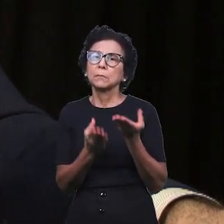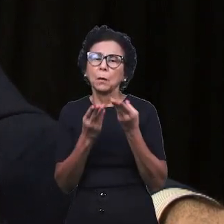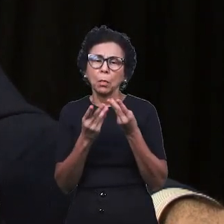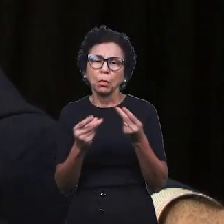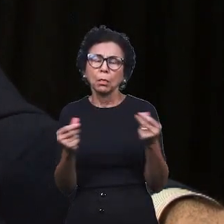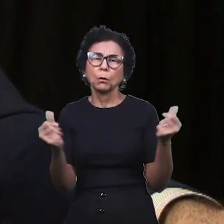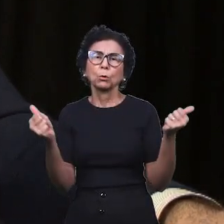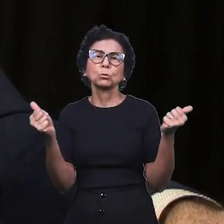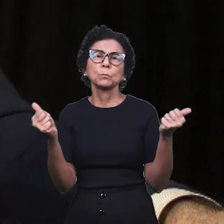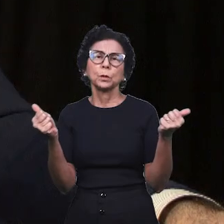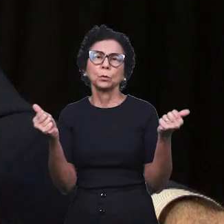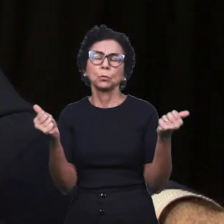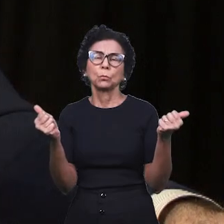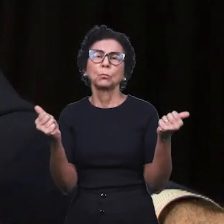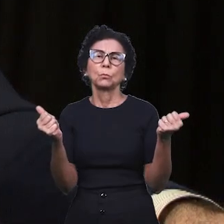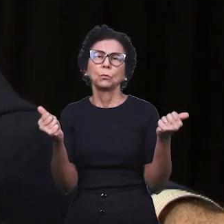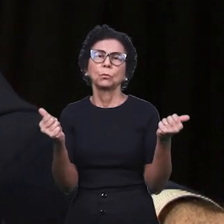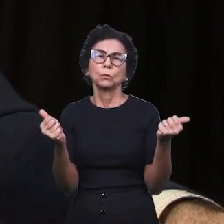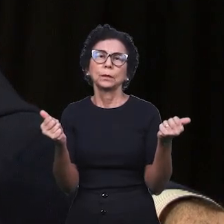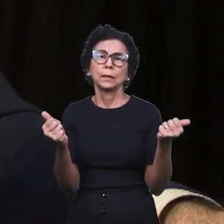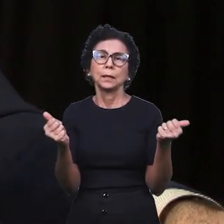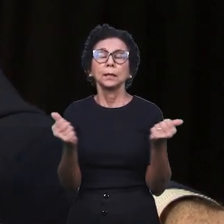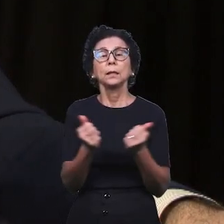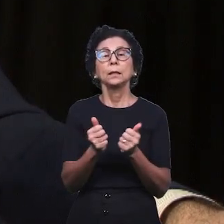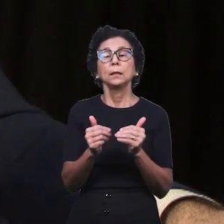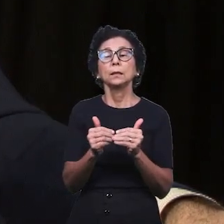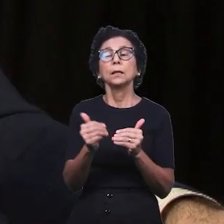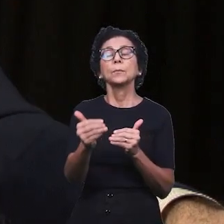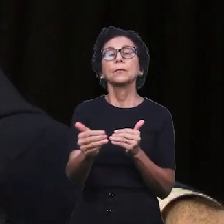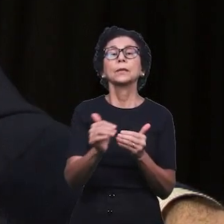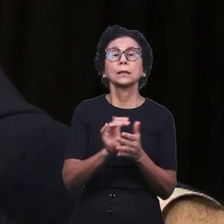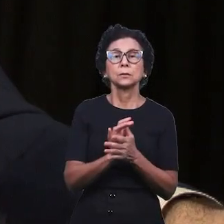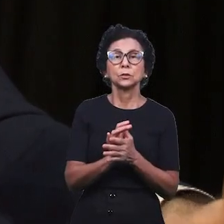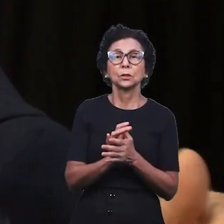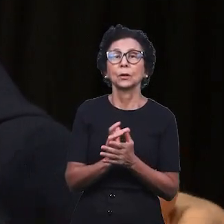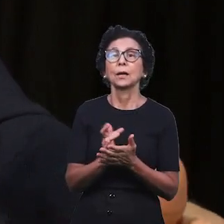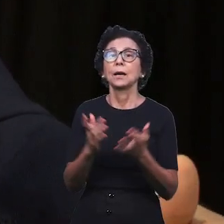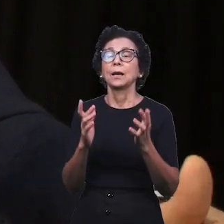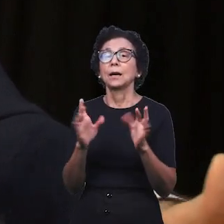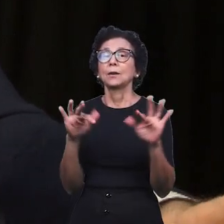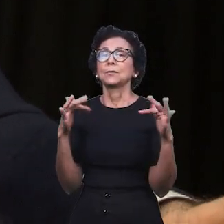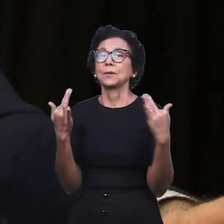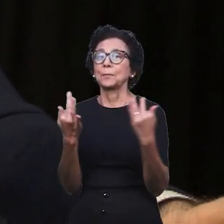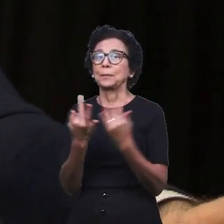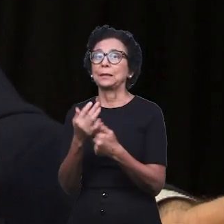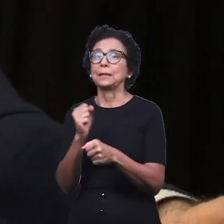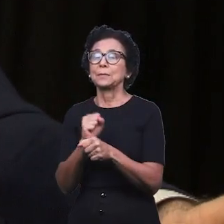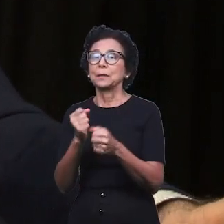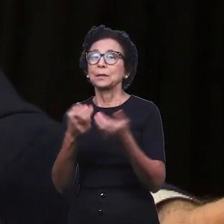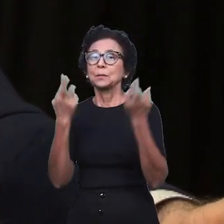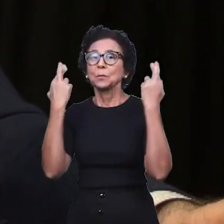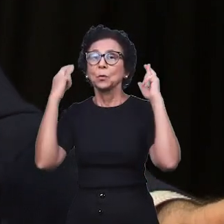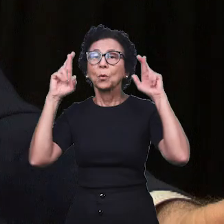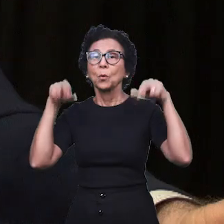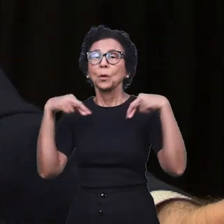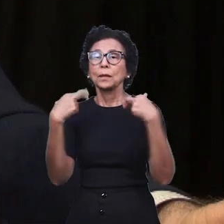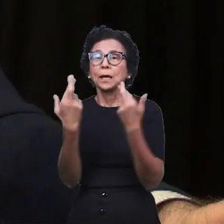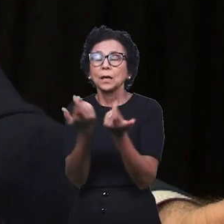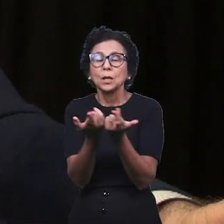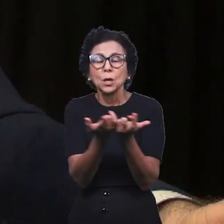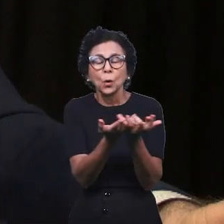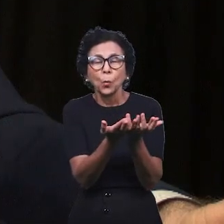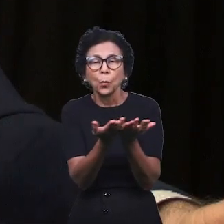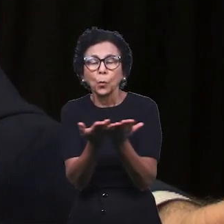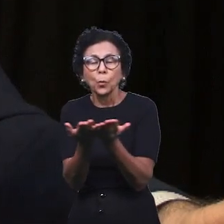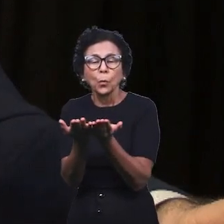não sozinhos, mas junto com a família. Junto com a família. E aquilo havia uma grande alegria naquele momento ali.